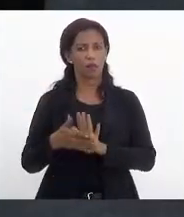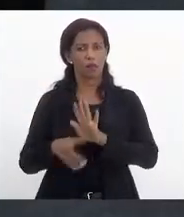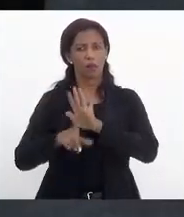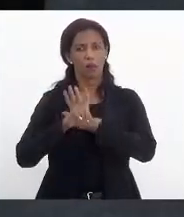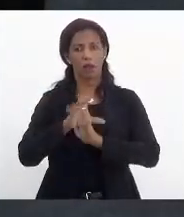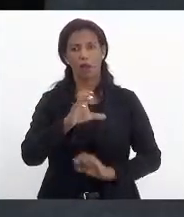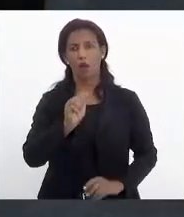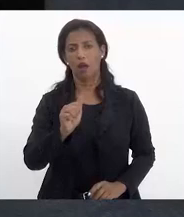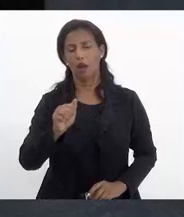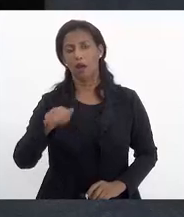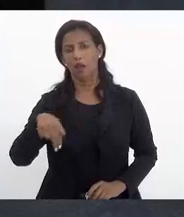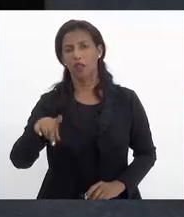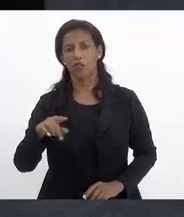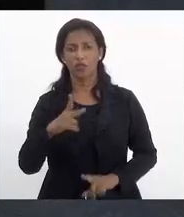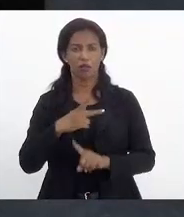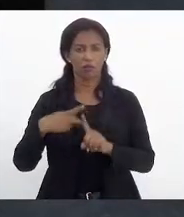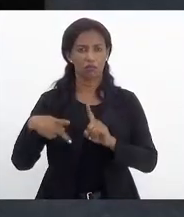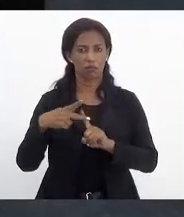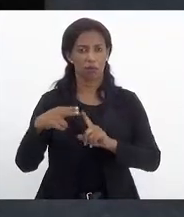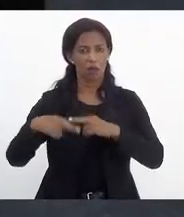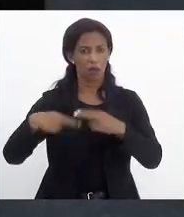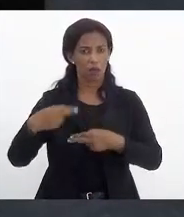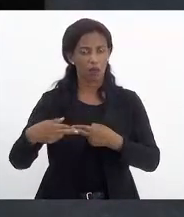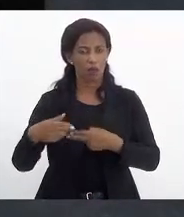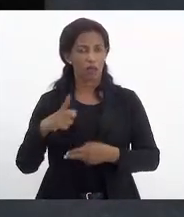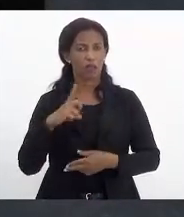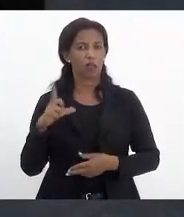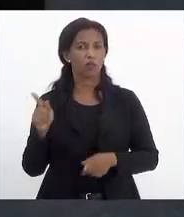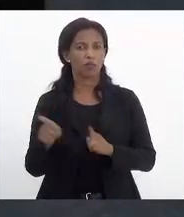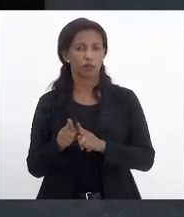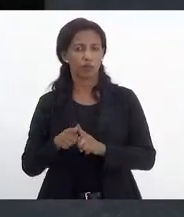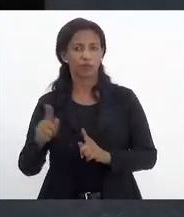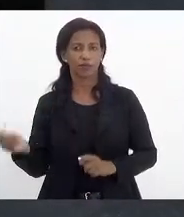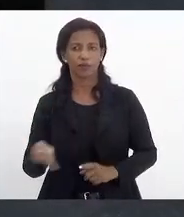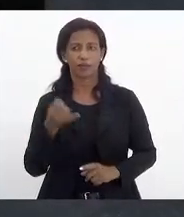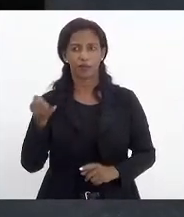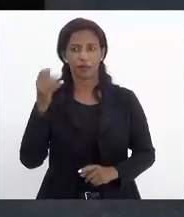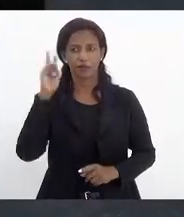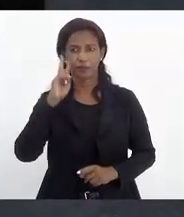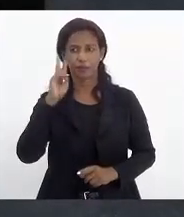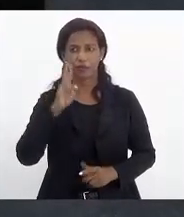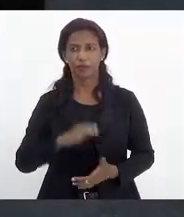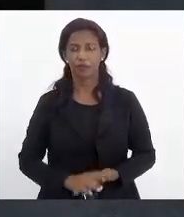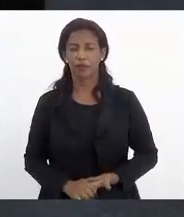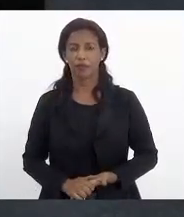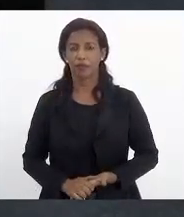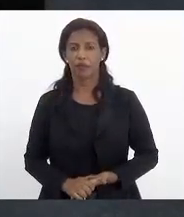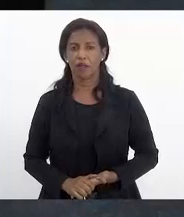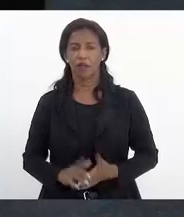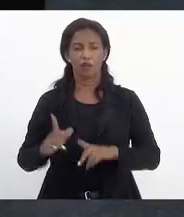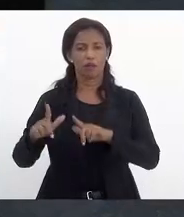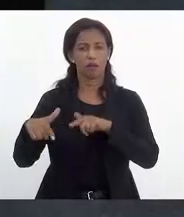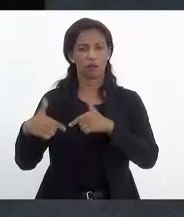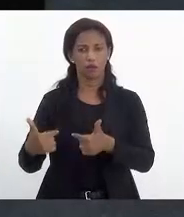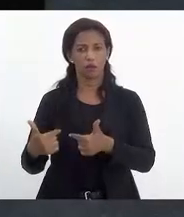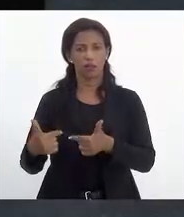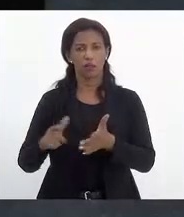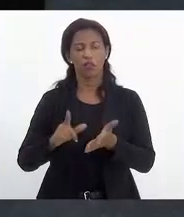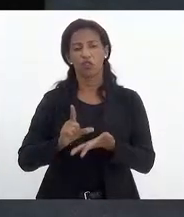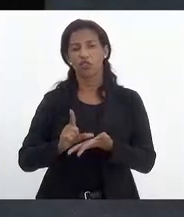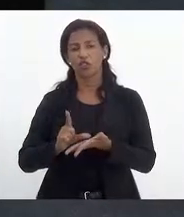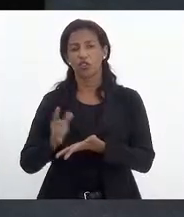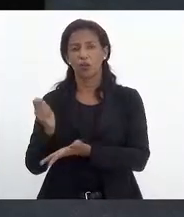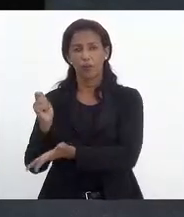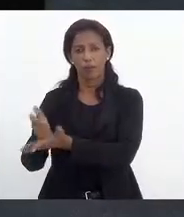Candir. Em relação à reforma da Previdência, nós temos uma questão importante a ressaltar, que são as operações de antecipação de